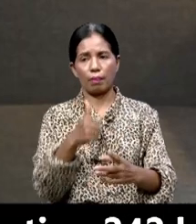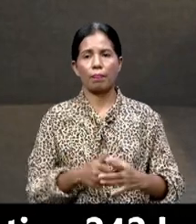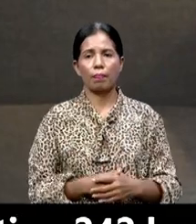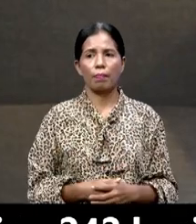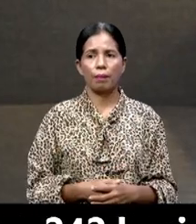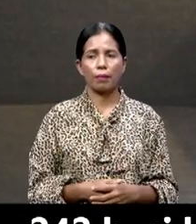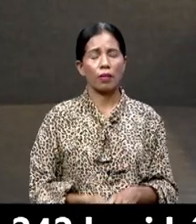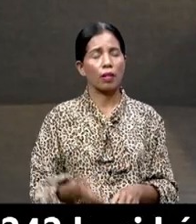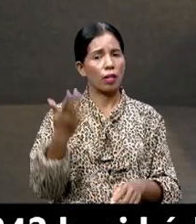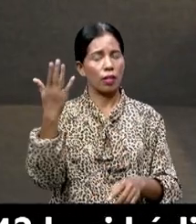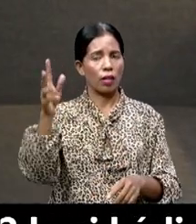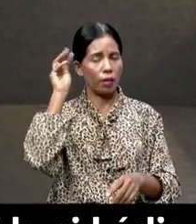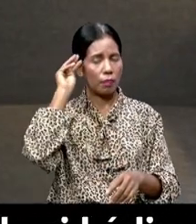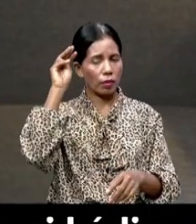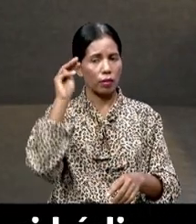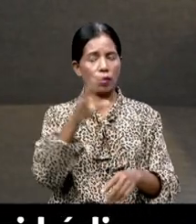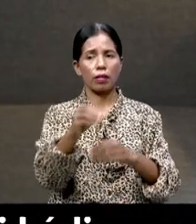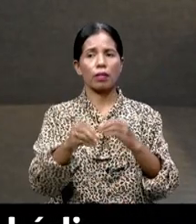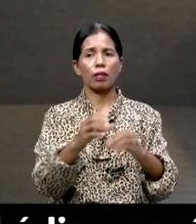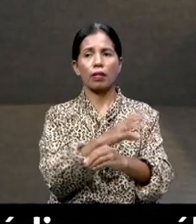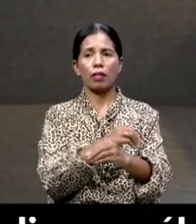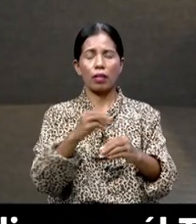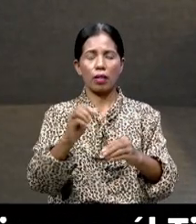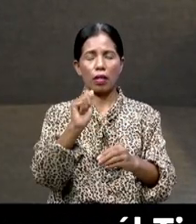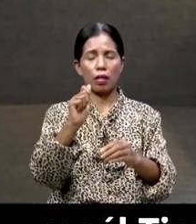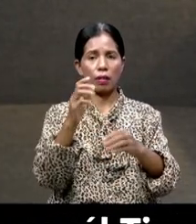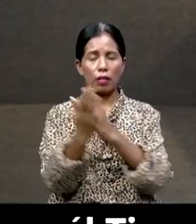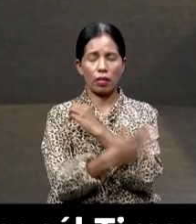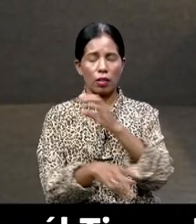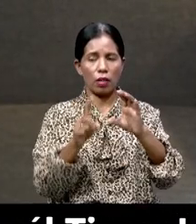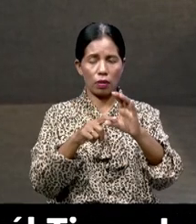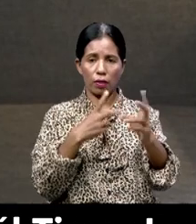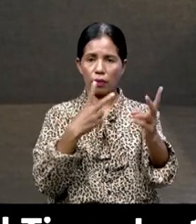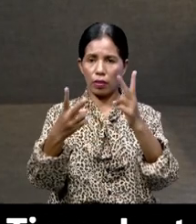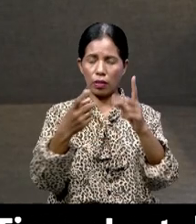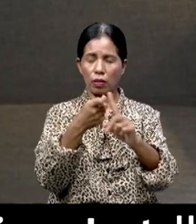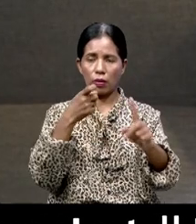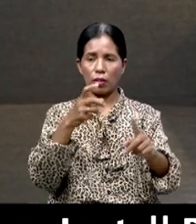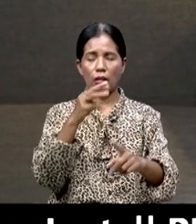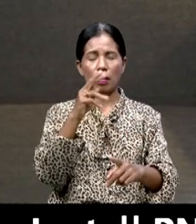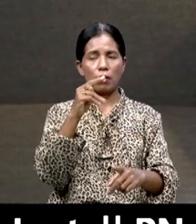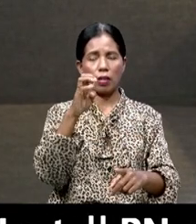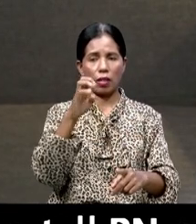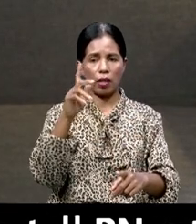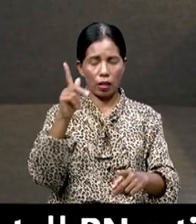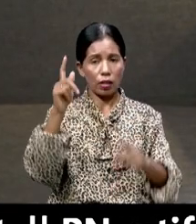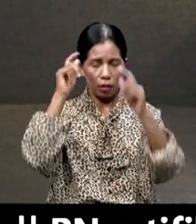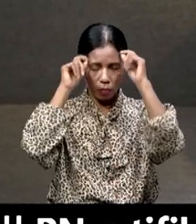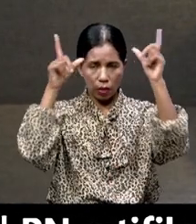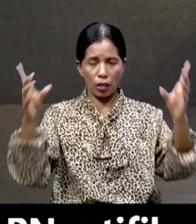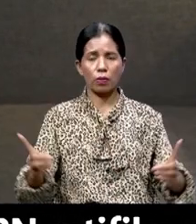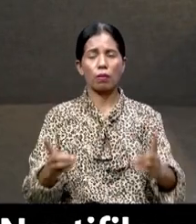E o Ministério das Relações Exteriores angolana, né? Visita oficial ao Simenec, Timor-Leste, né? A ser humano